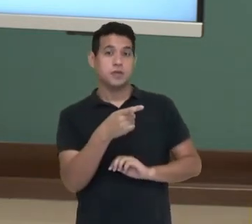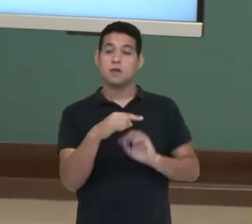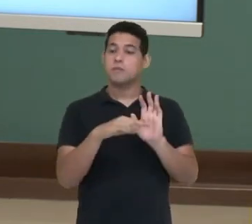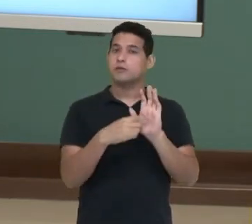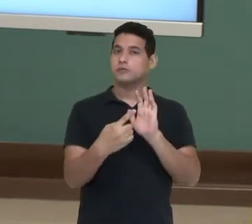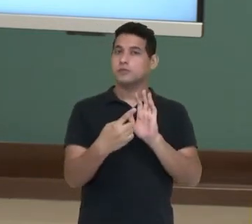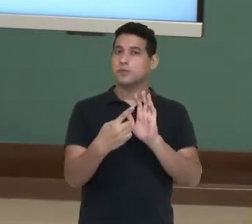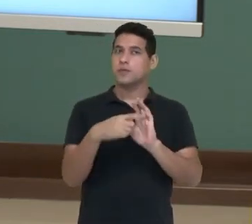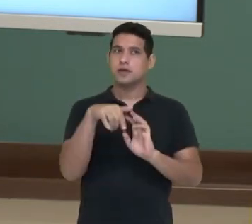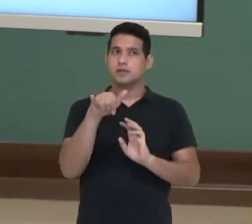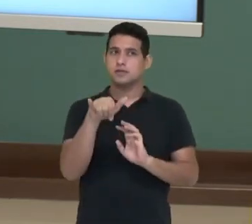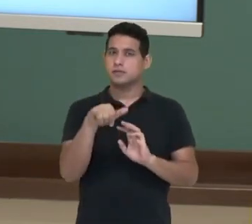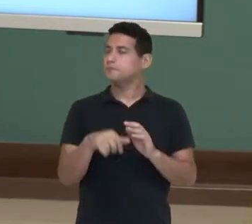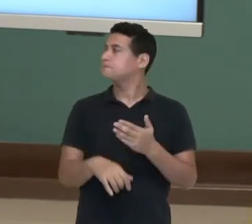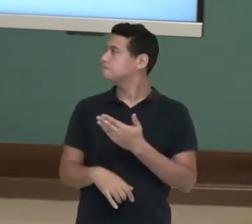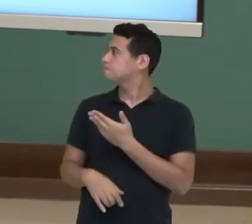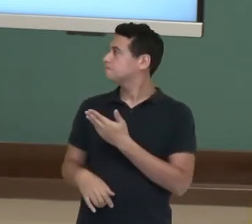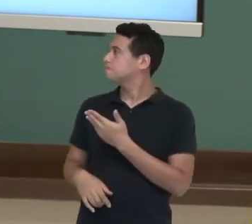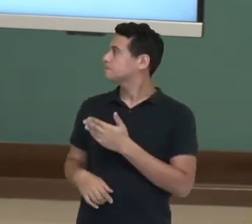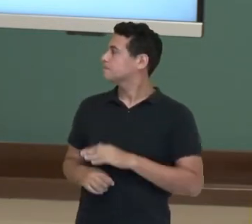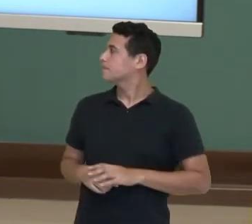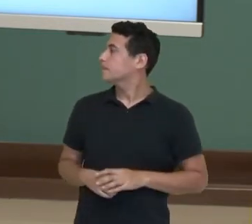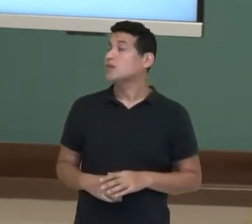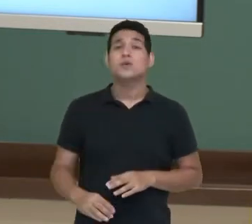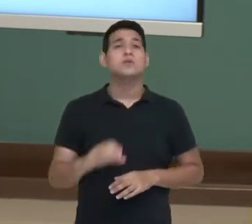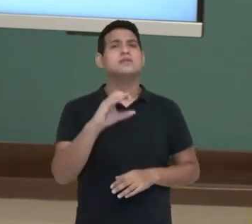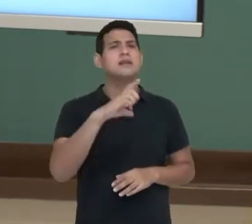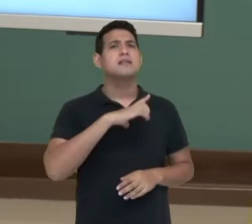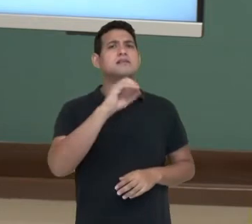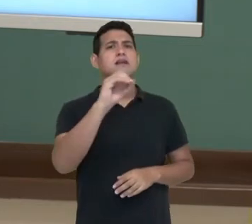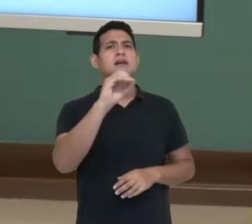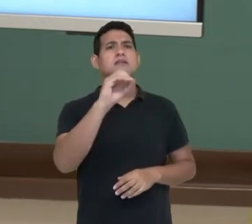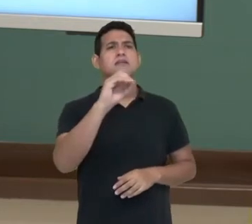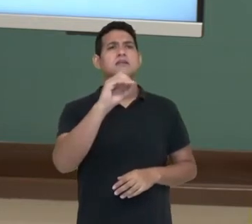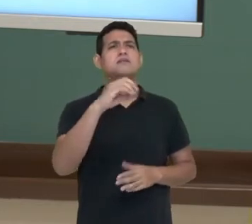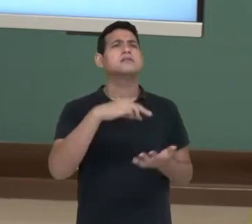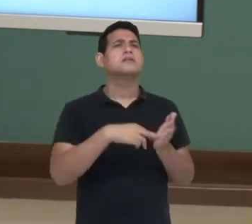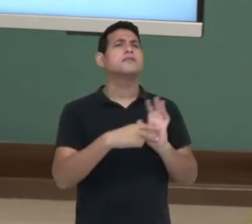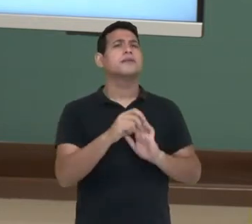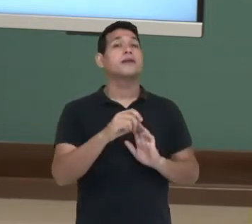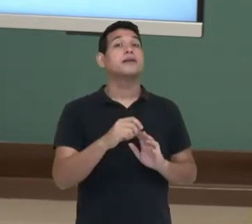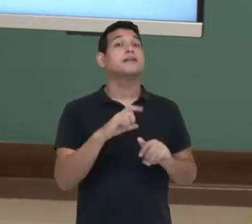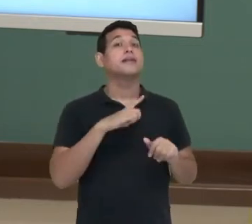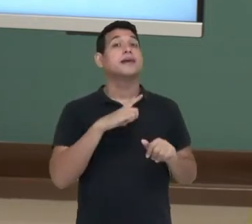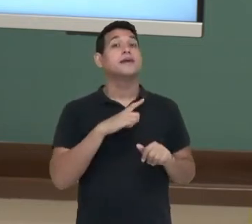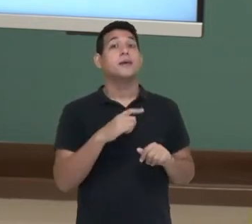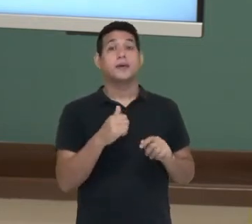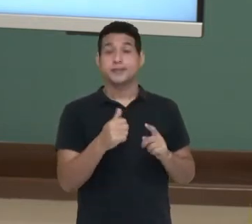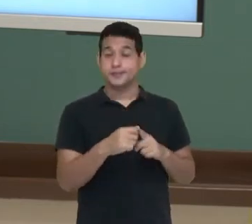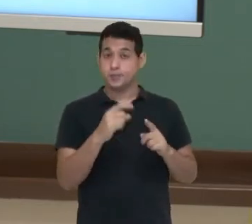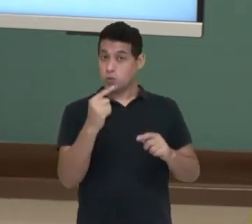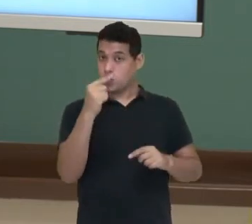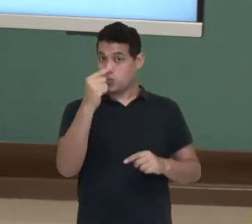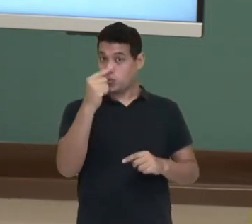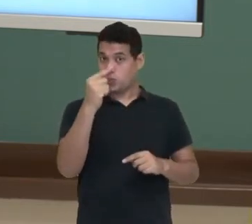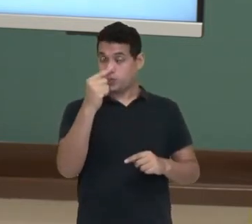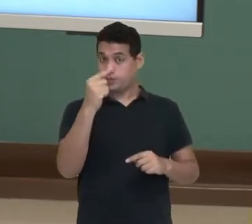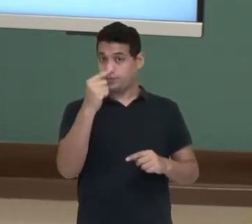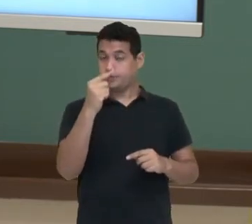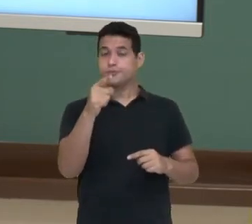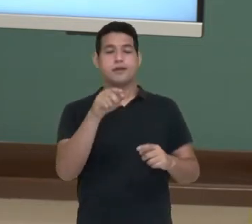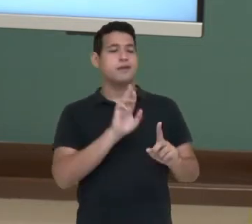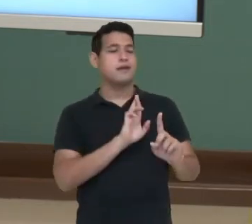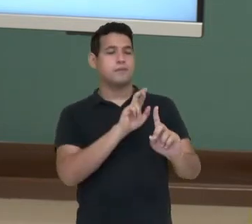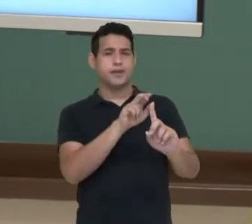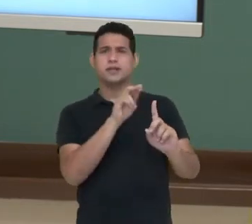Tá aqui anotadinho. O ponto C tem 0, então significa que vai ficar em cima do 1 do eixo que ele